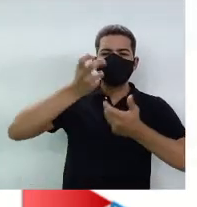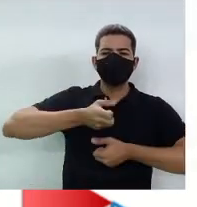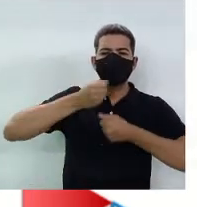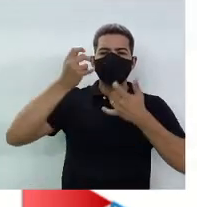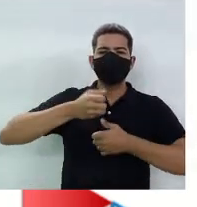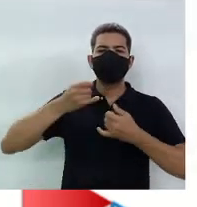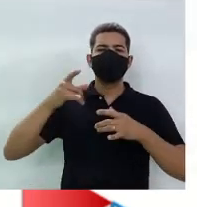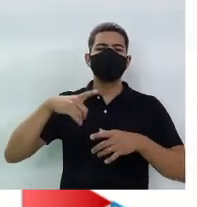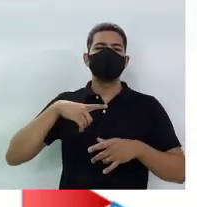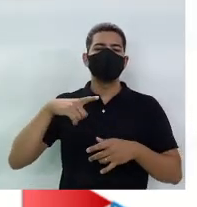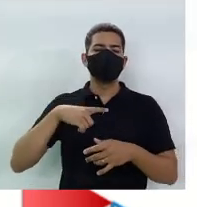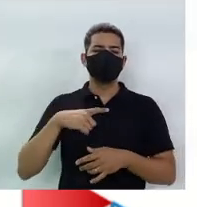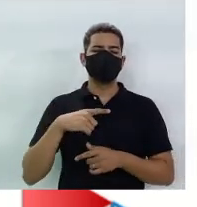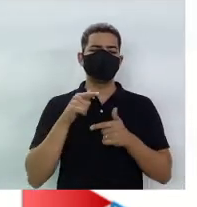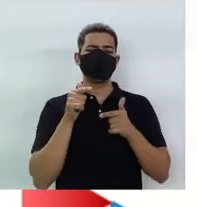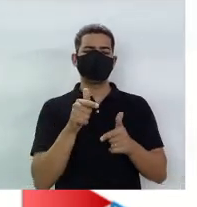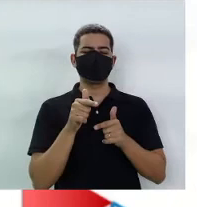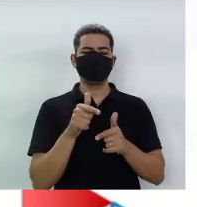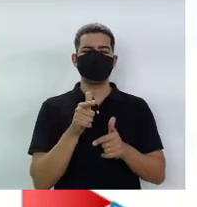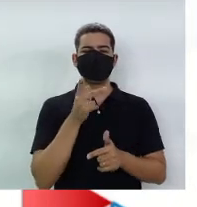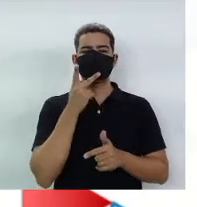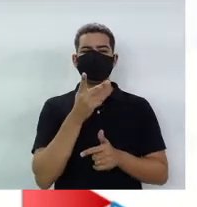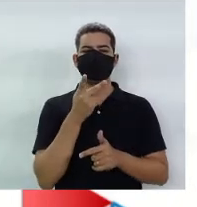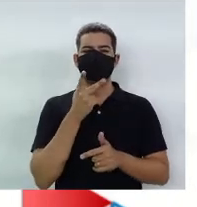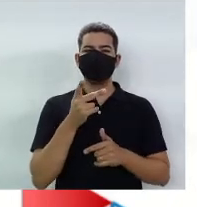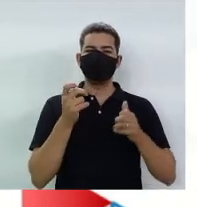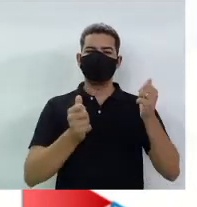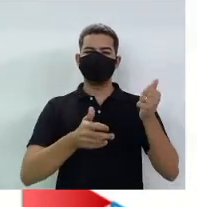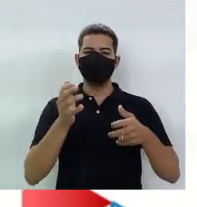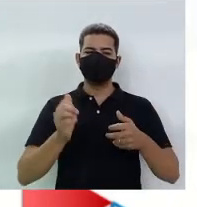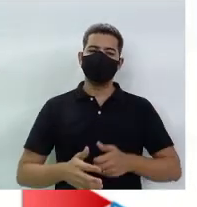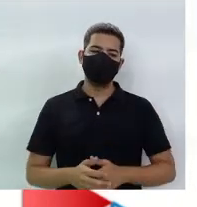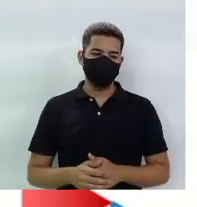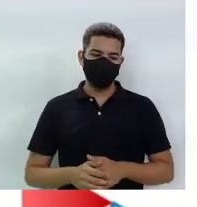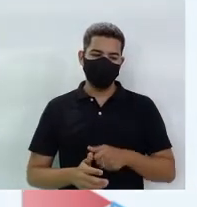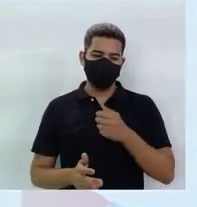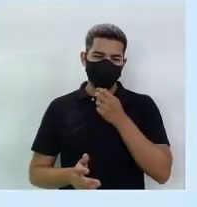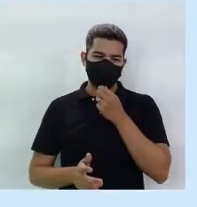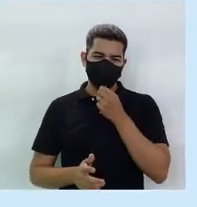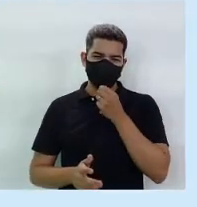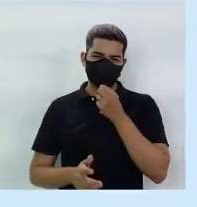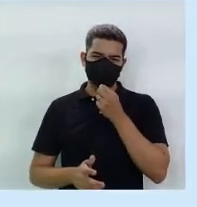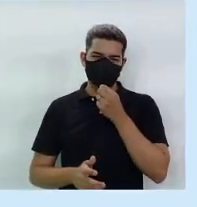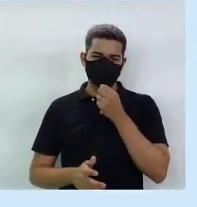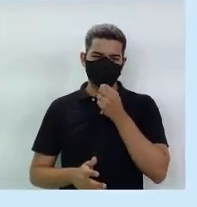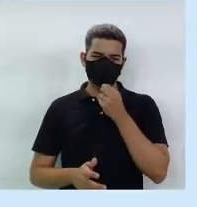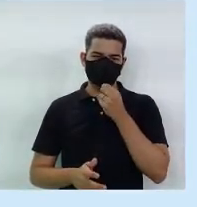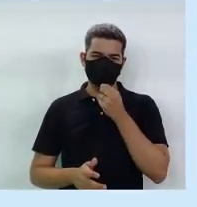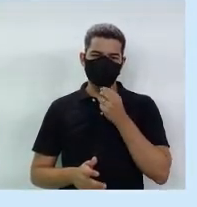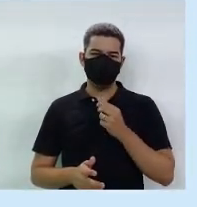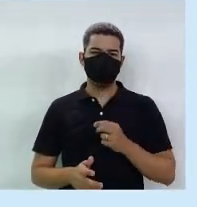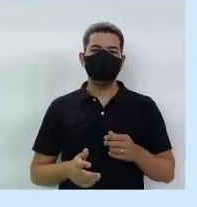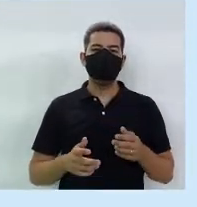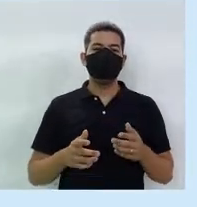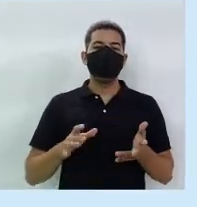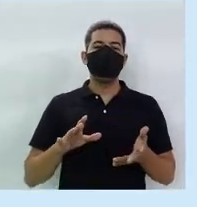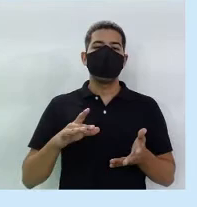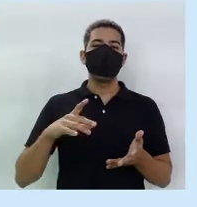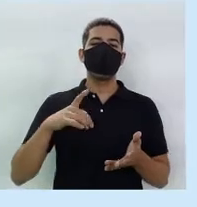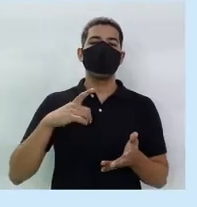a ironia, o não dito. Gostaria de dizer aqui a vocês, estudantes, olhando para mim agora, é o